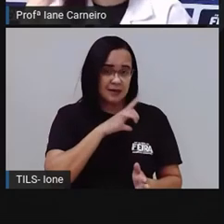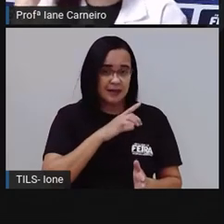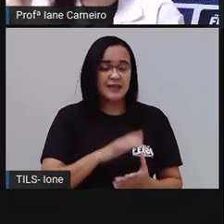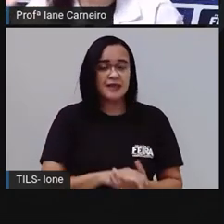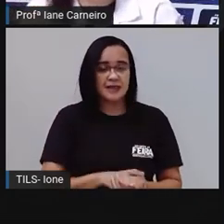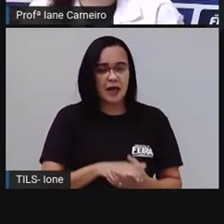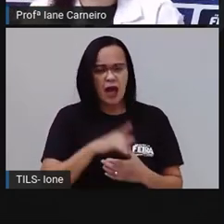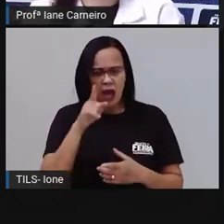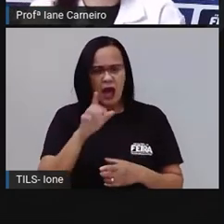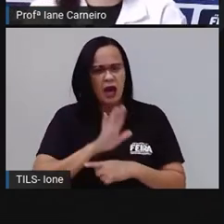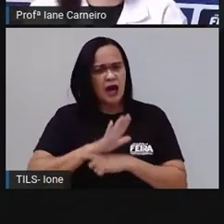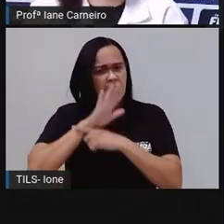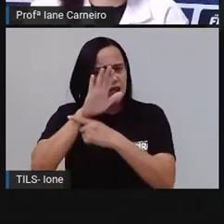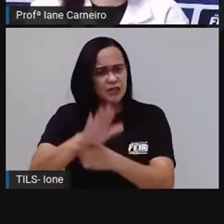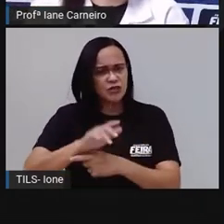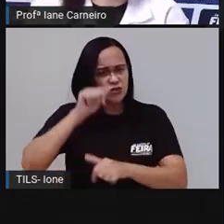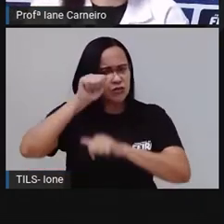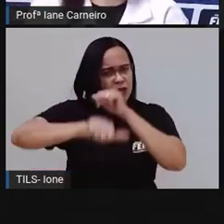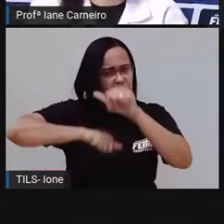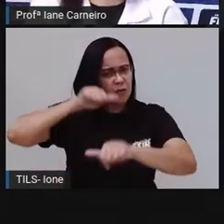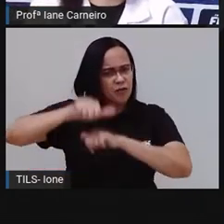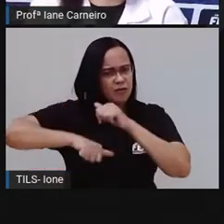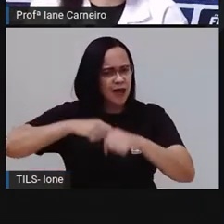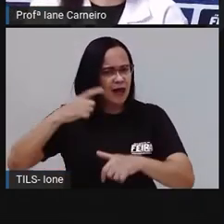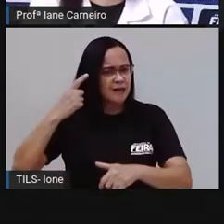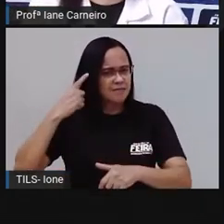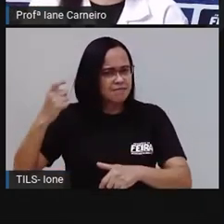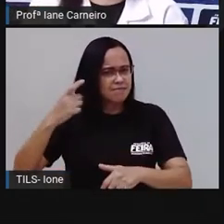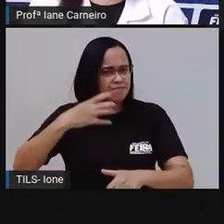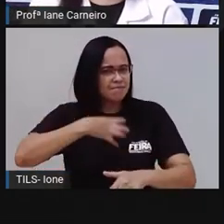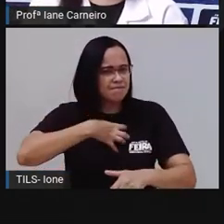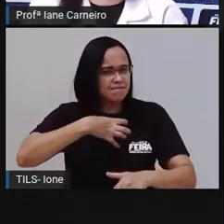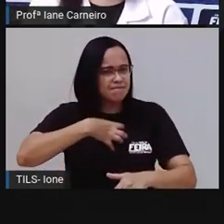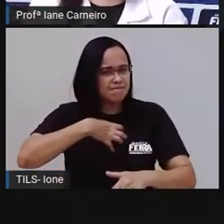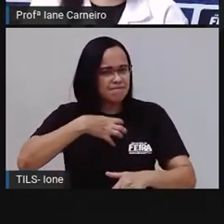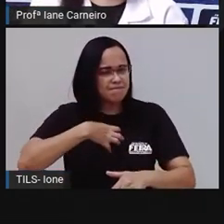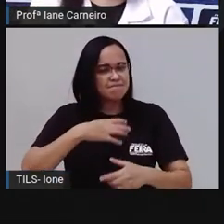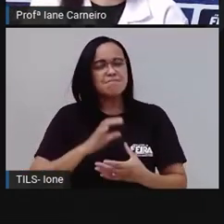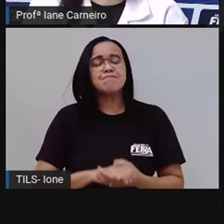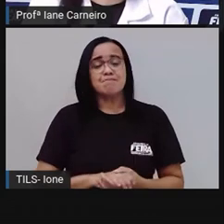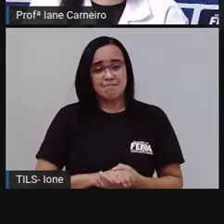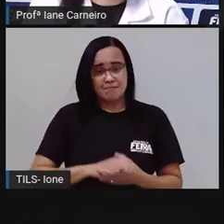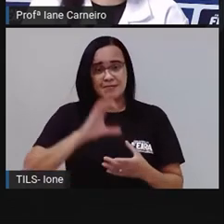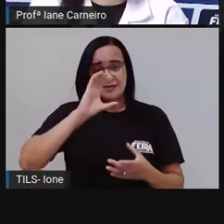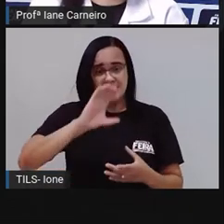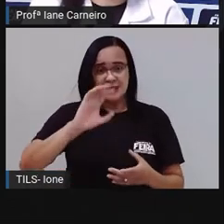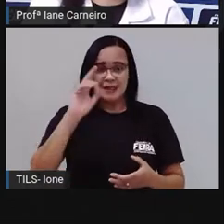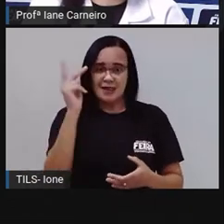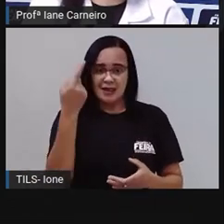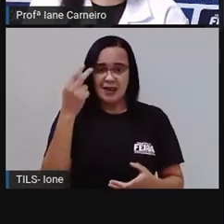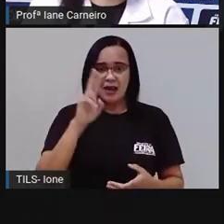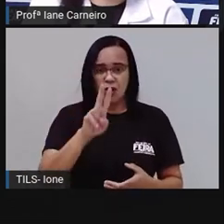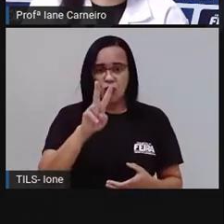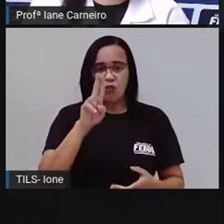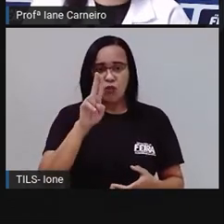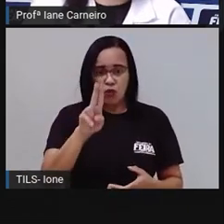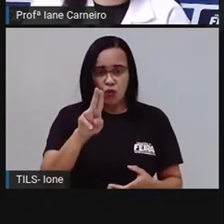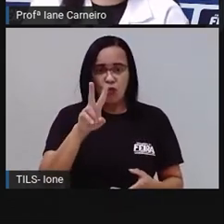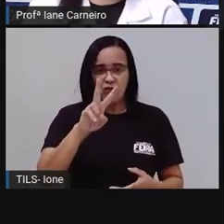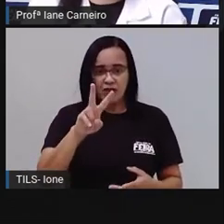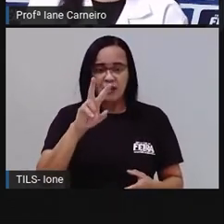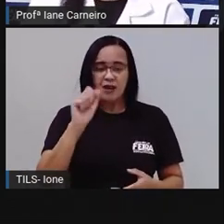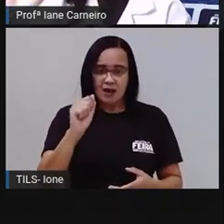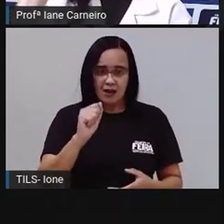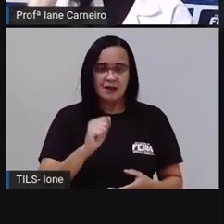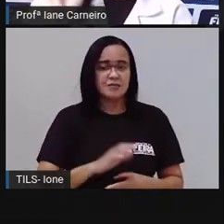a modificar o som do C, tá certo? Então, a gente vai ler chu, ó. Vai ajudar esse C a ter um